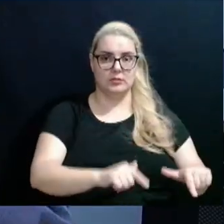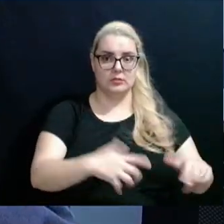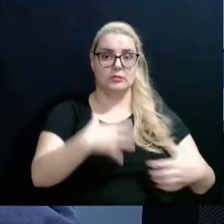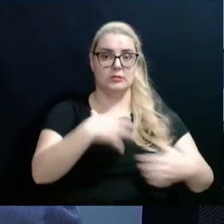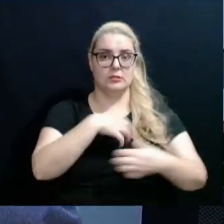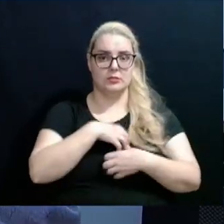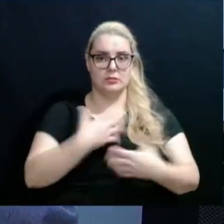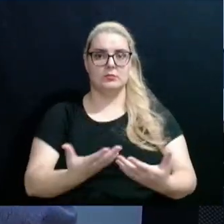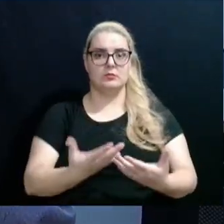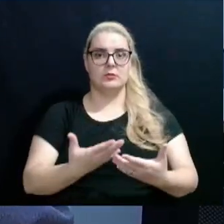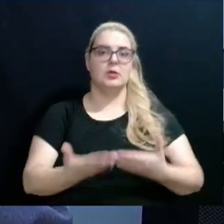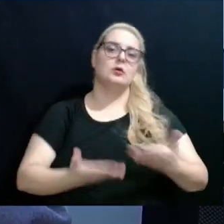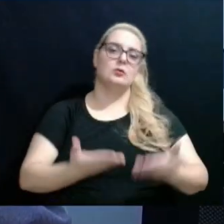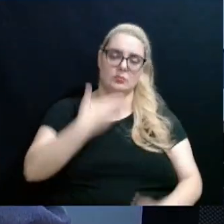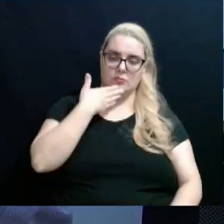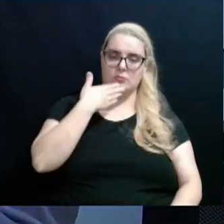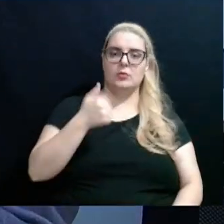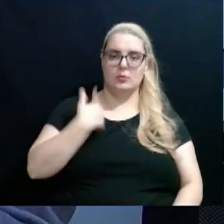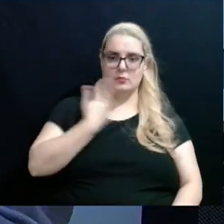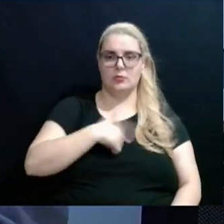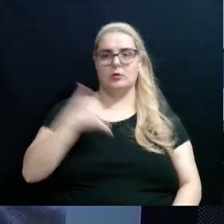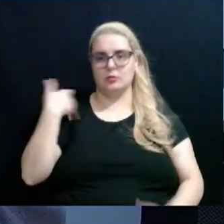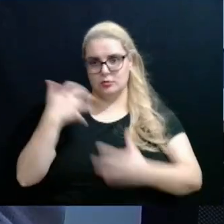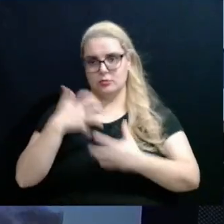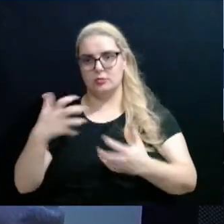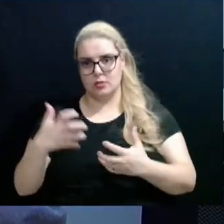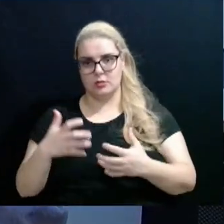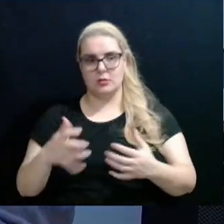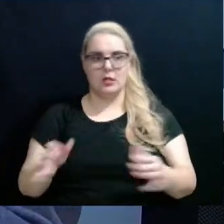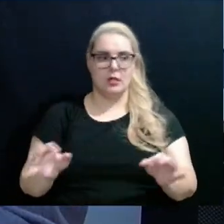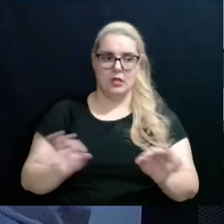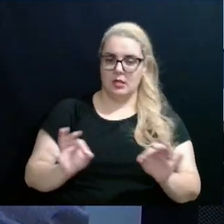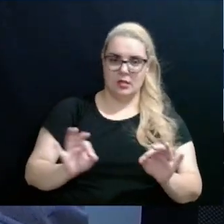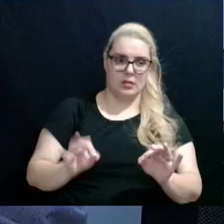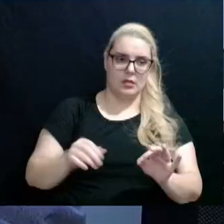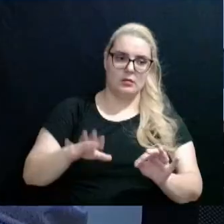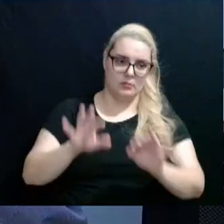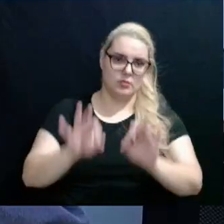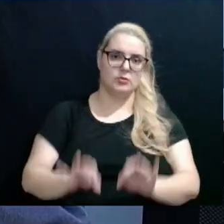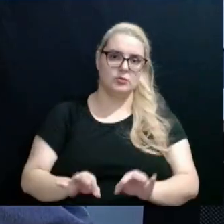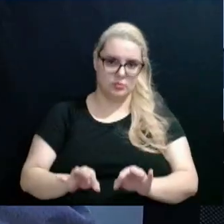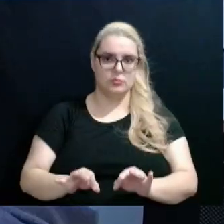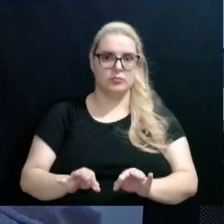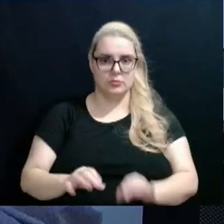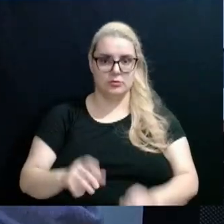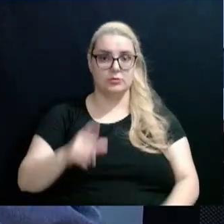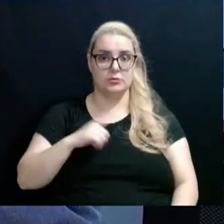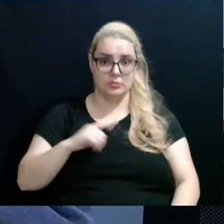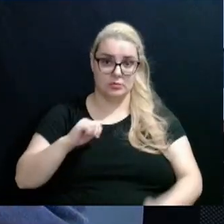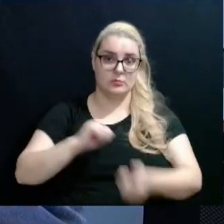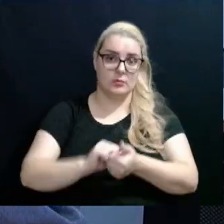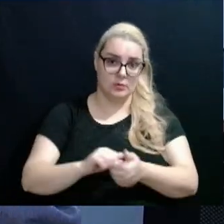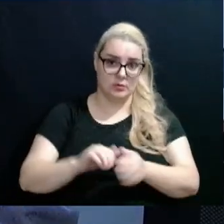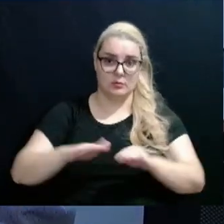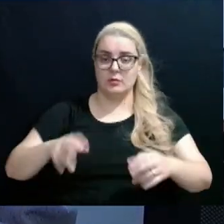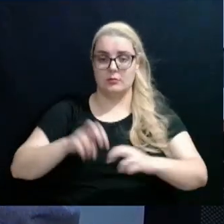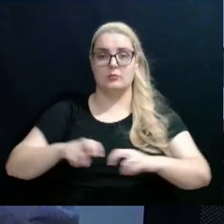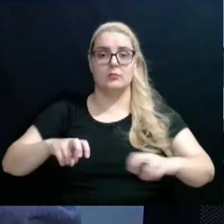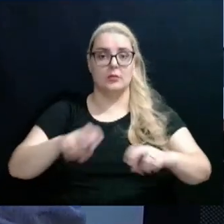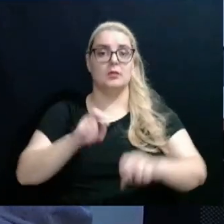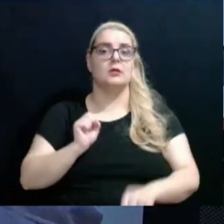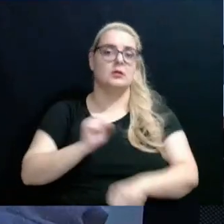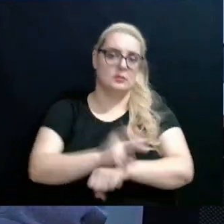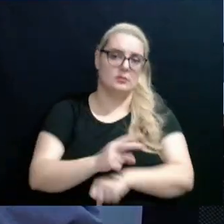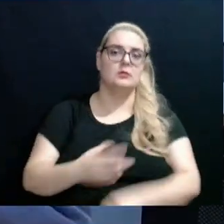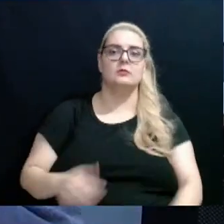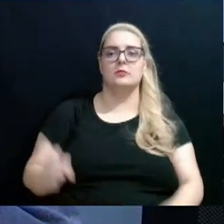um tratamento melhor para os nossos idosos. Então nada mais justo que ter uma quantidade de mesas reservada para o idoso nos shoppings de